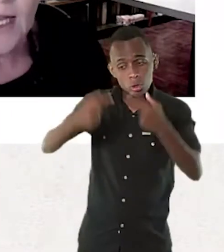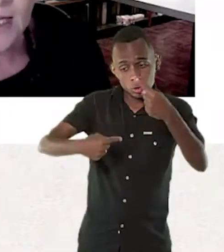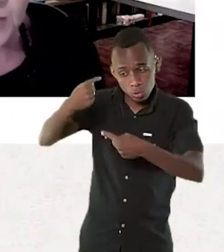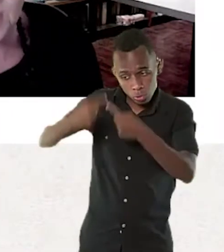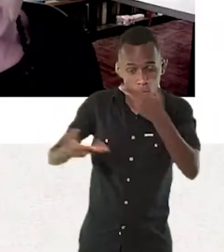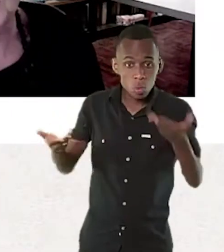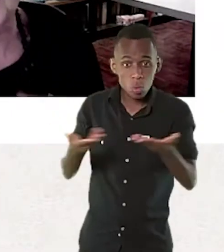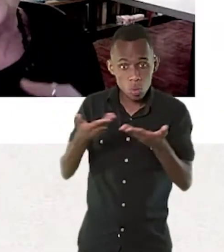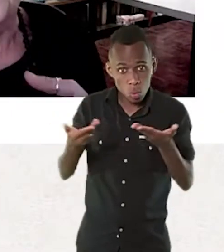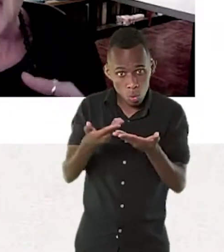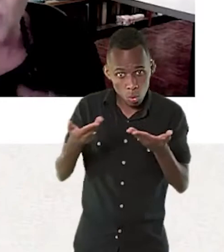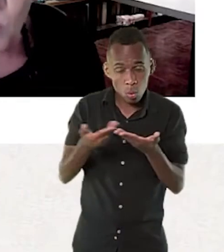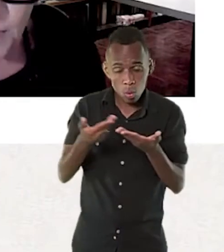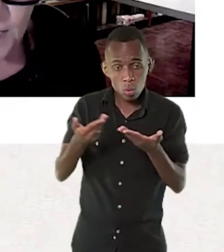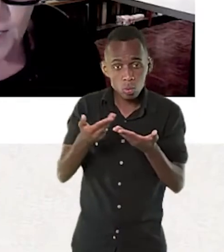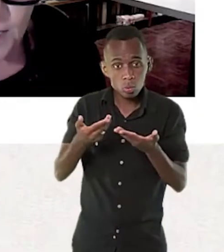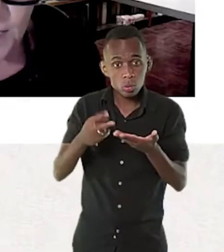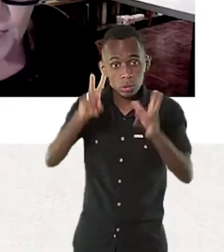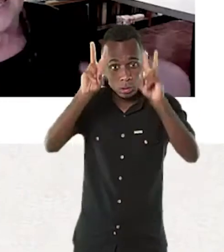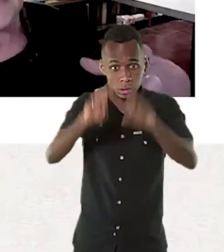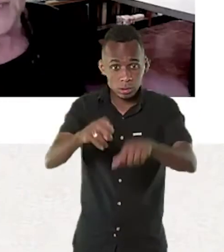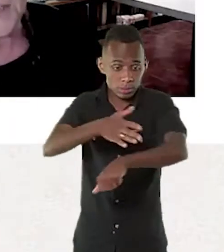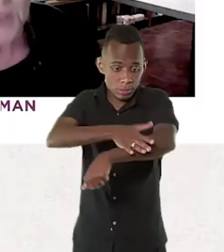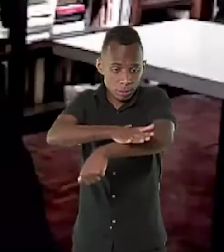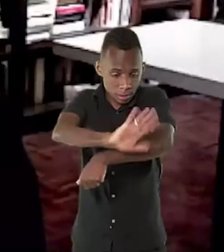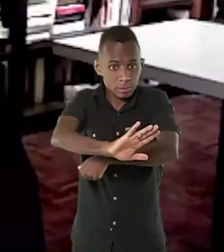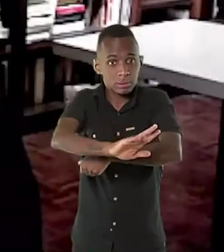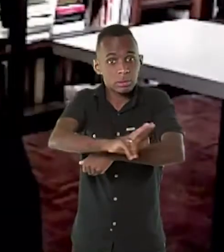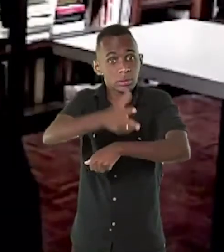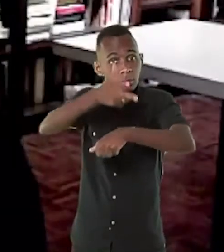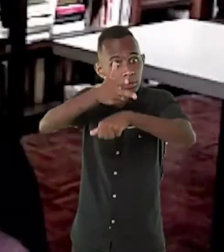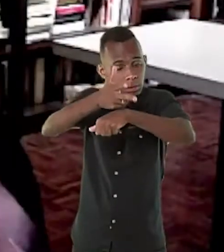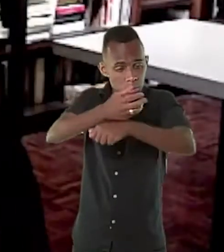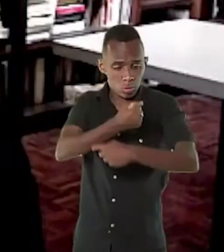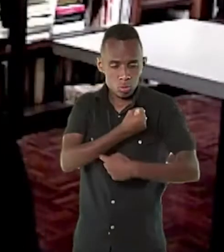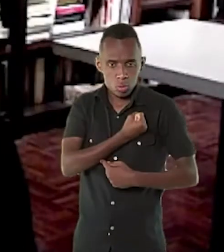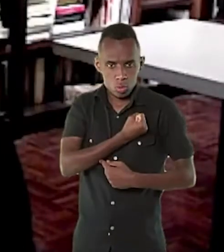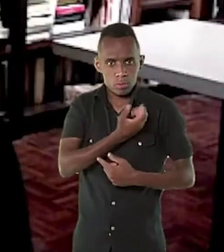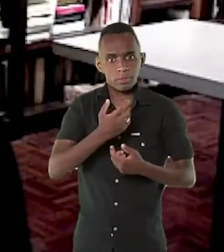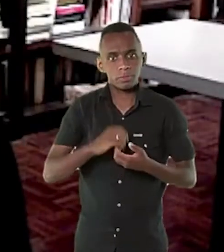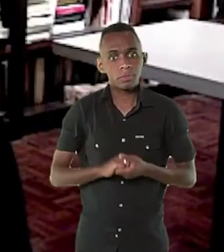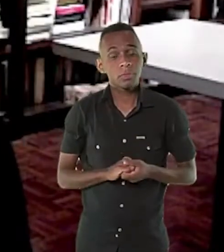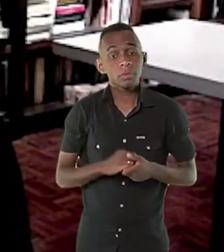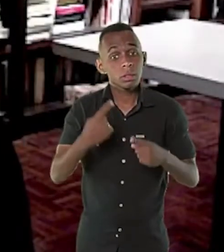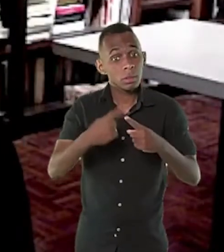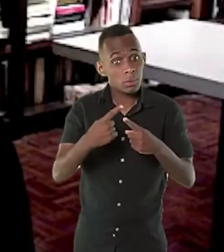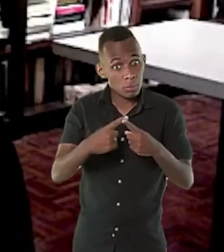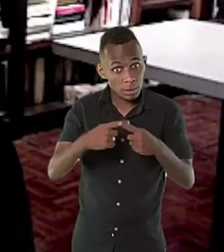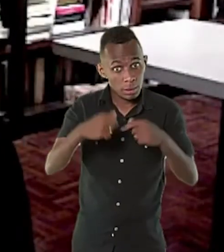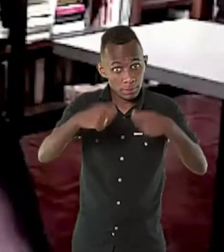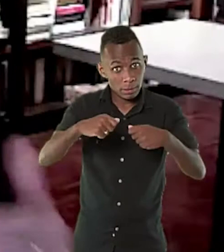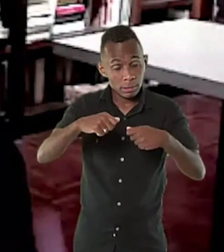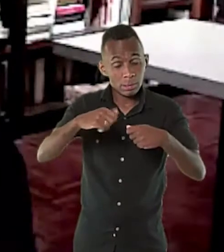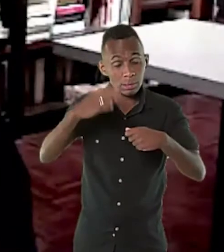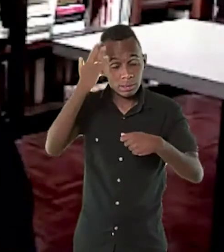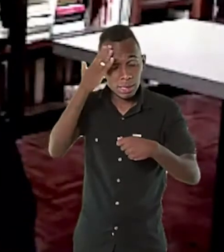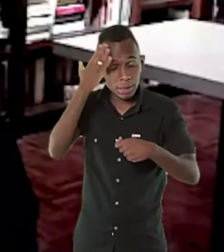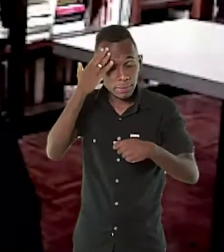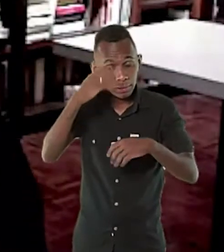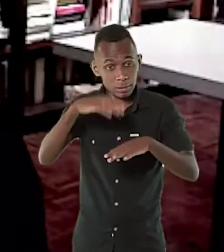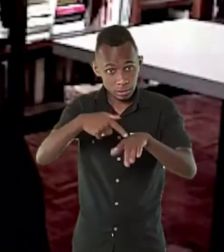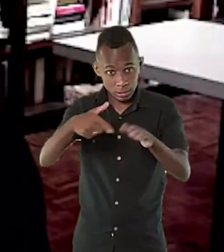aqui, de racismo algorítmico. É preciso entender que câmera de reconhecimento facial